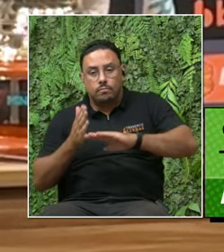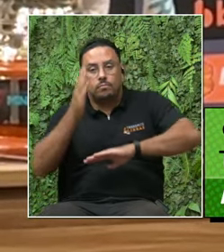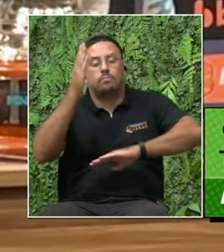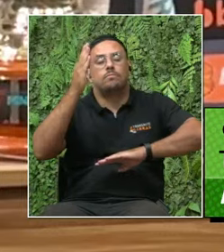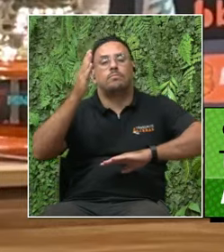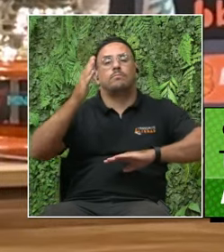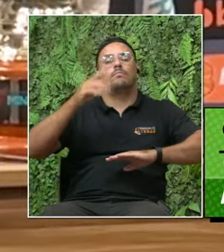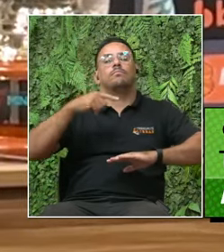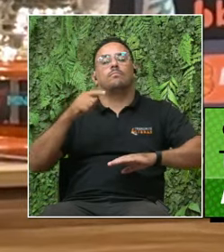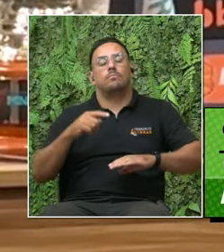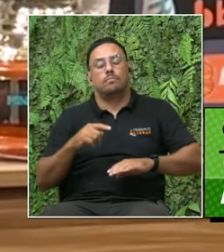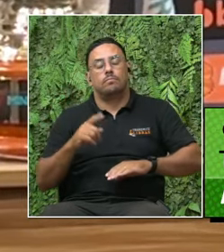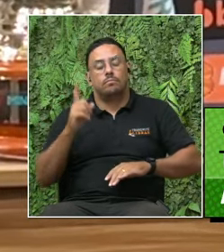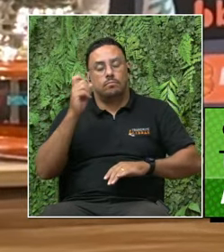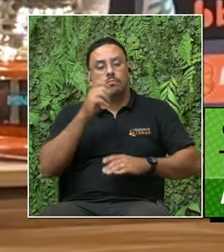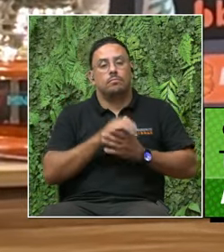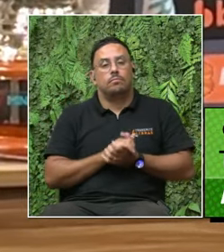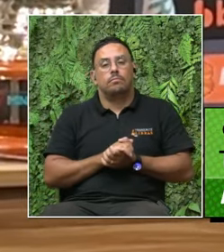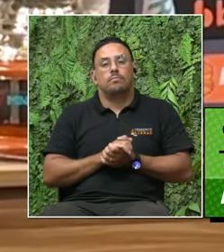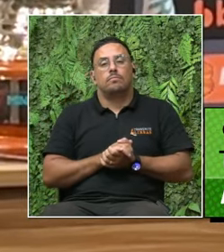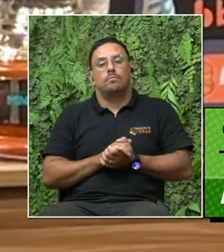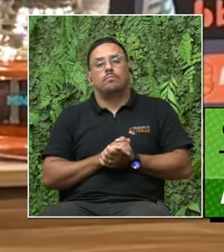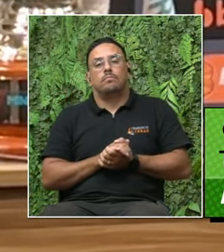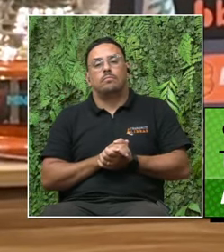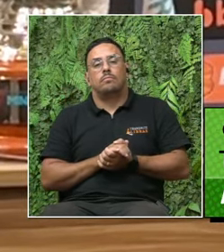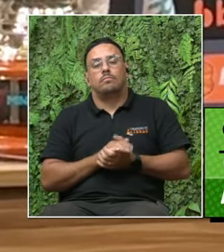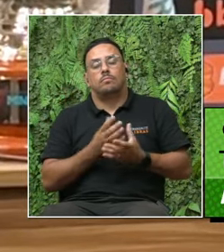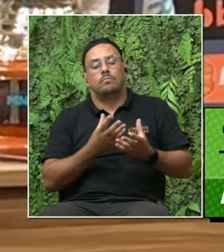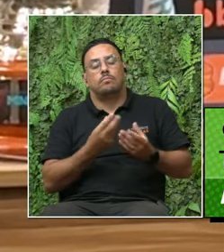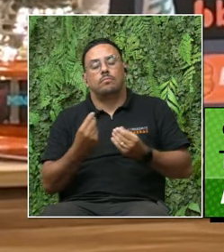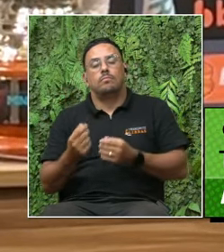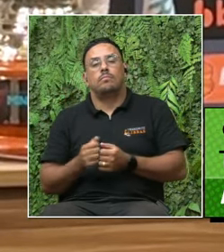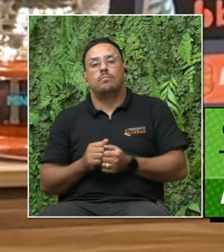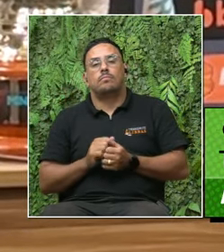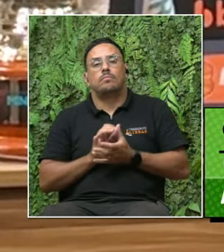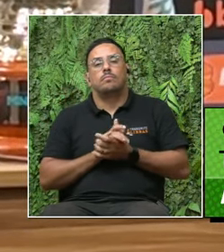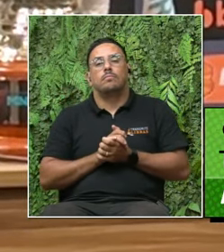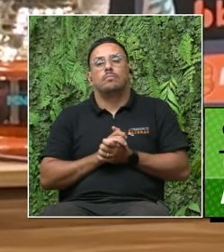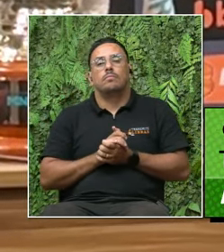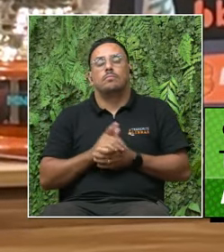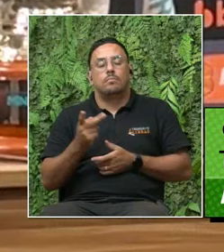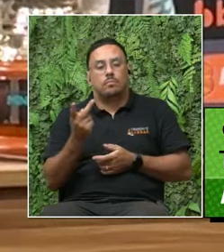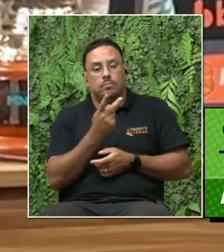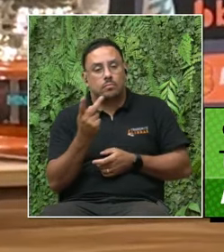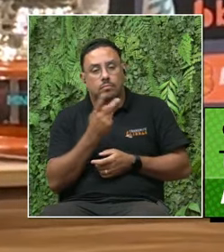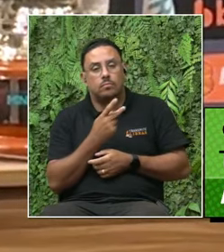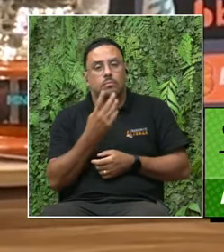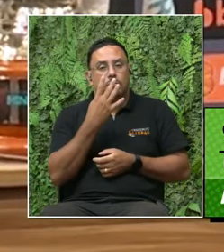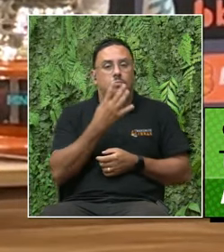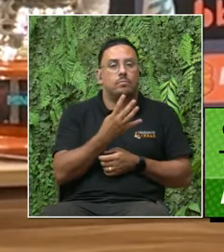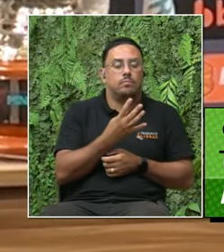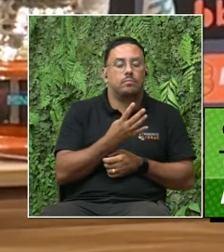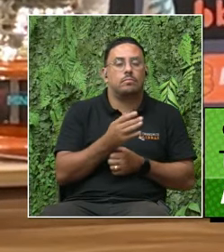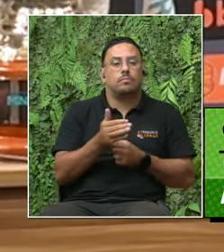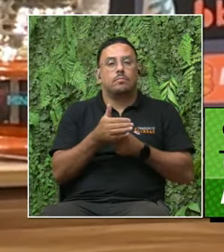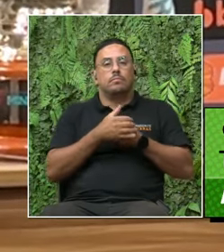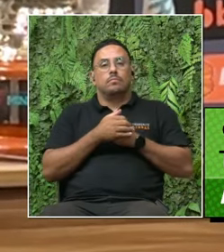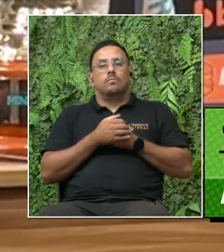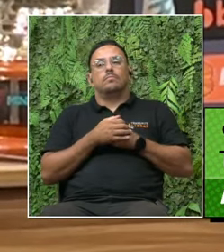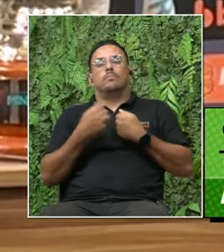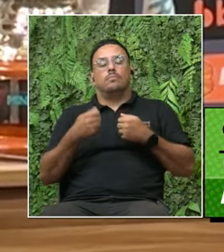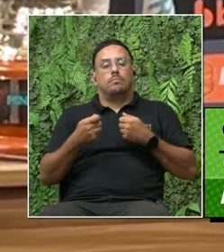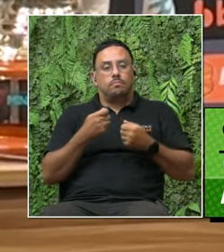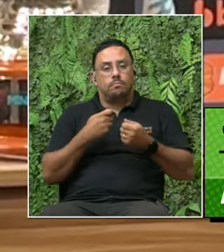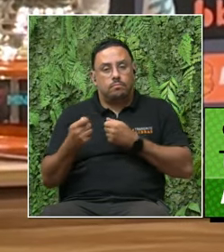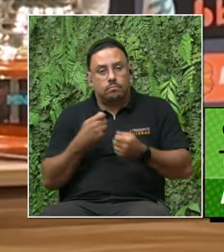Arana Williams 323 ent nosos con cuatro defensores fijos